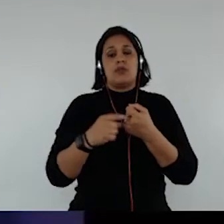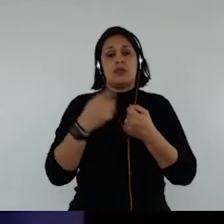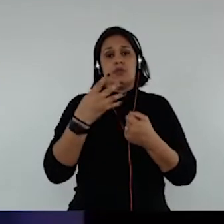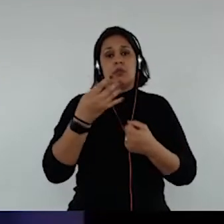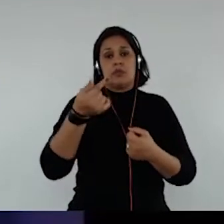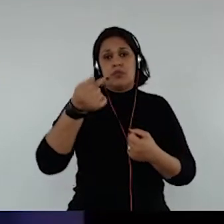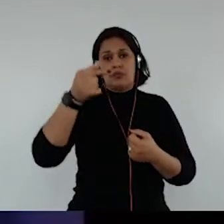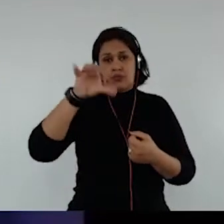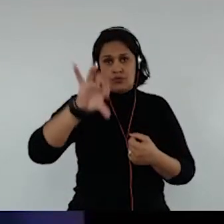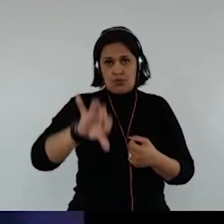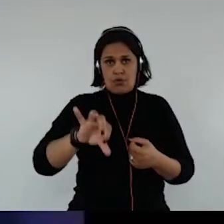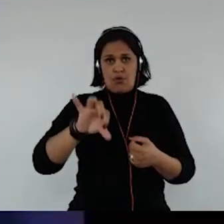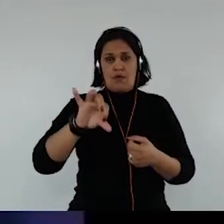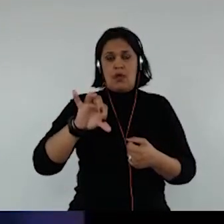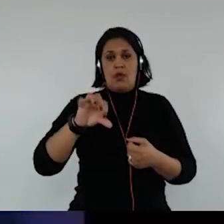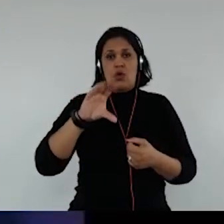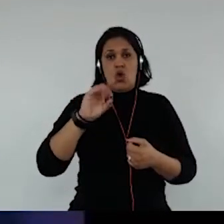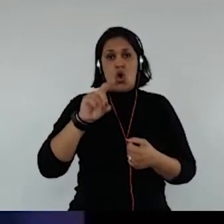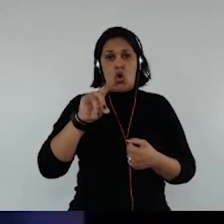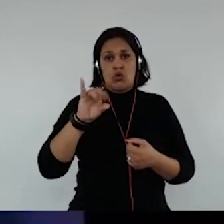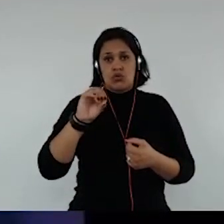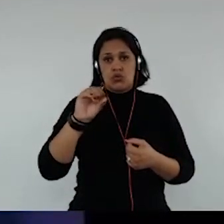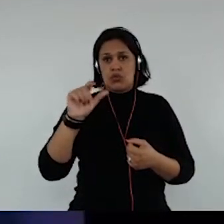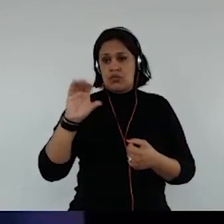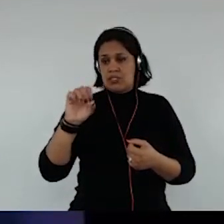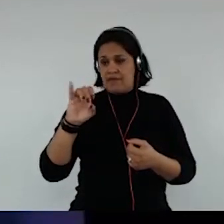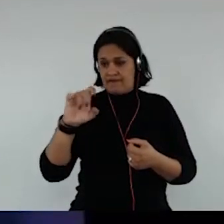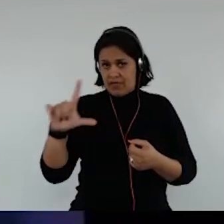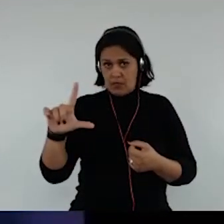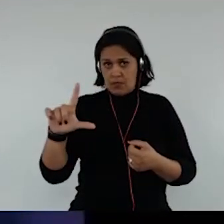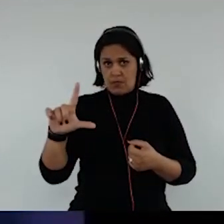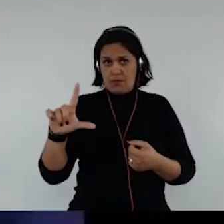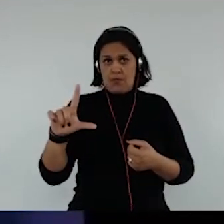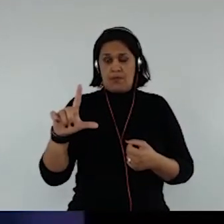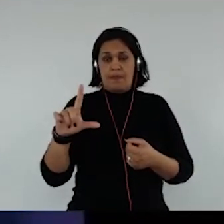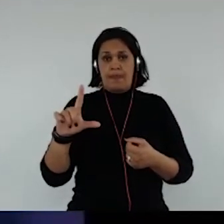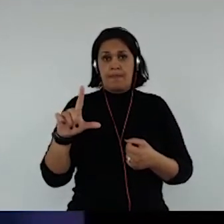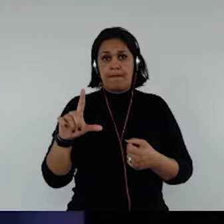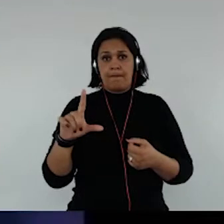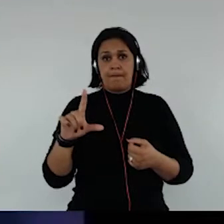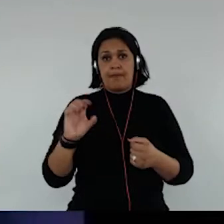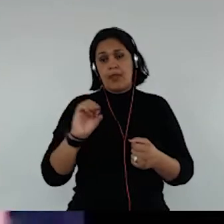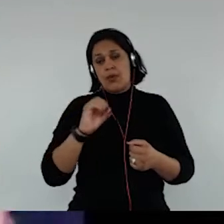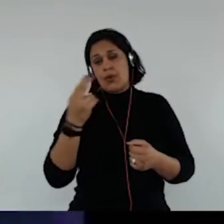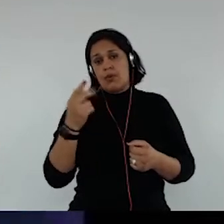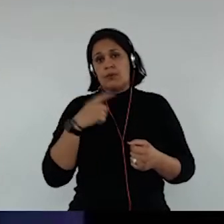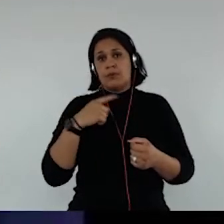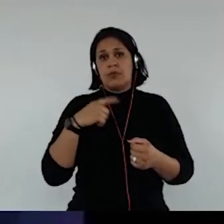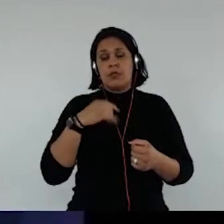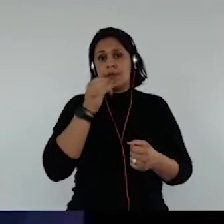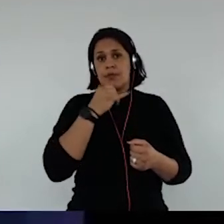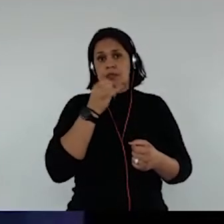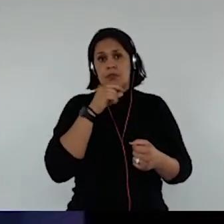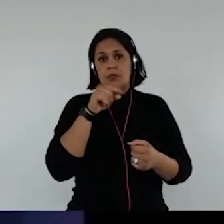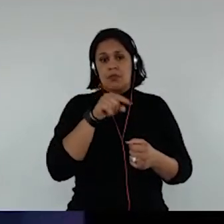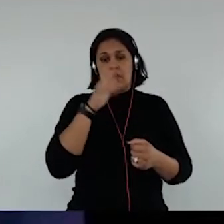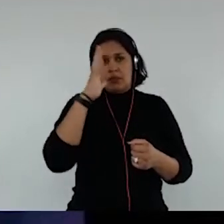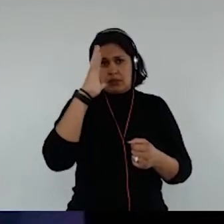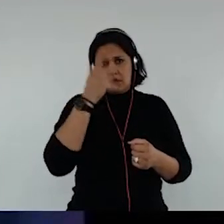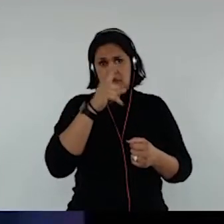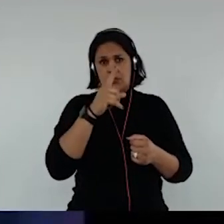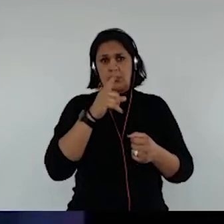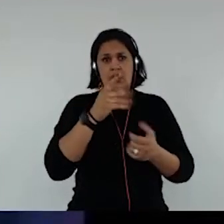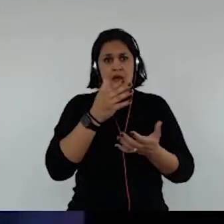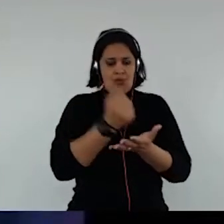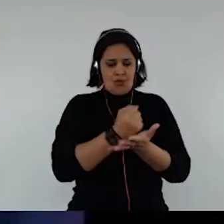Civil, ou a revisão, numa interpretação, se a resolução é o principal, a extinção do contrato seria